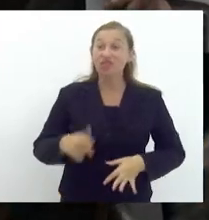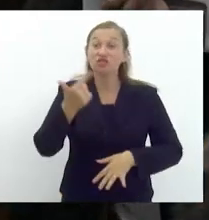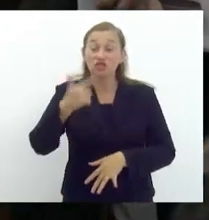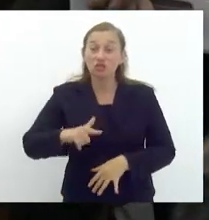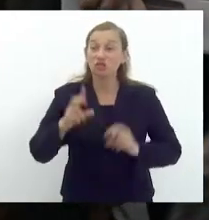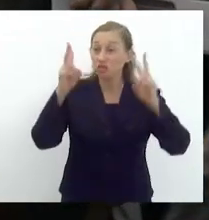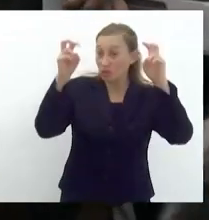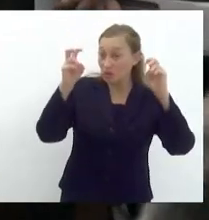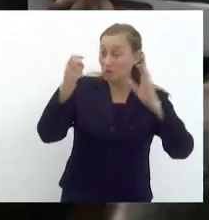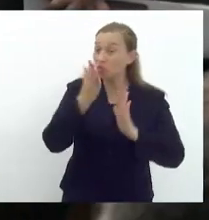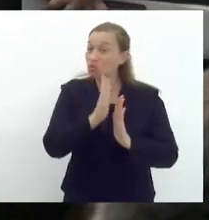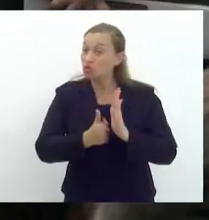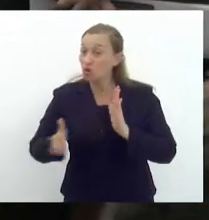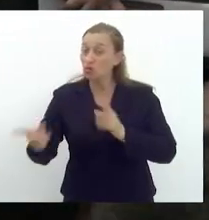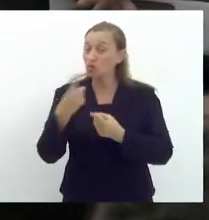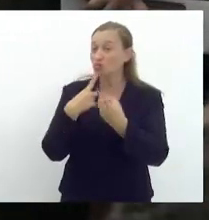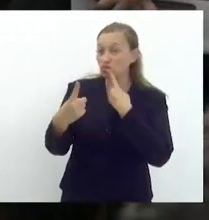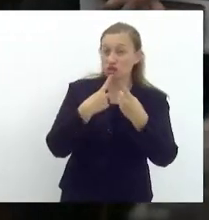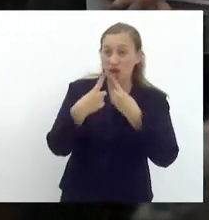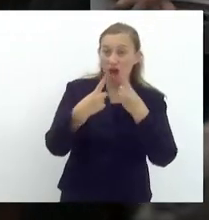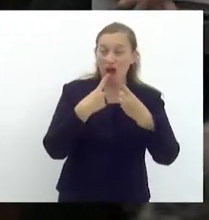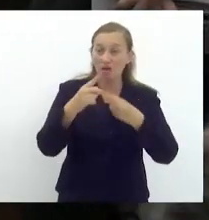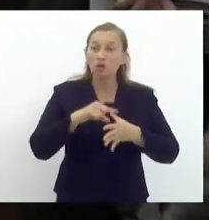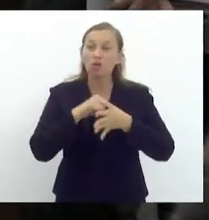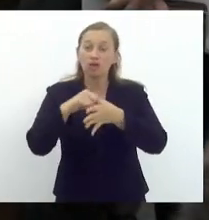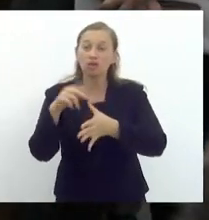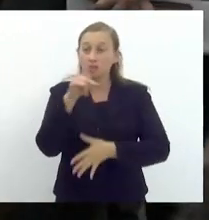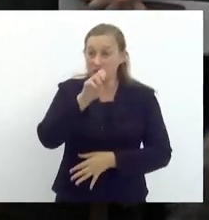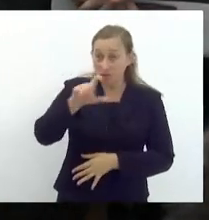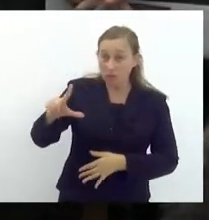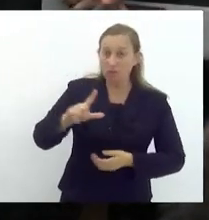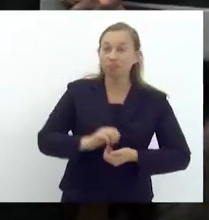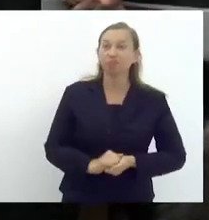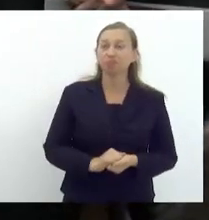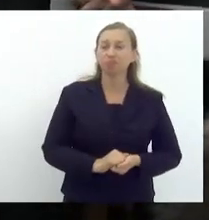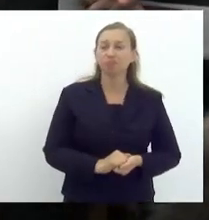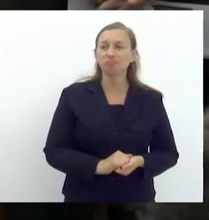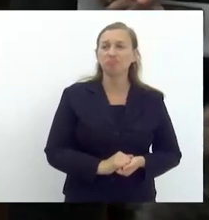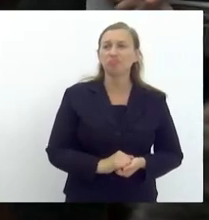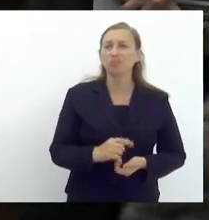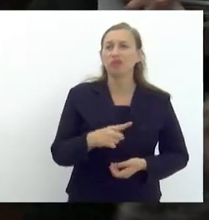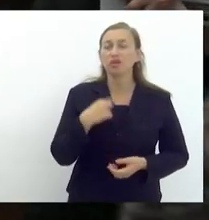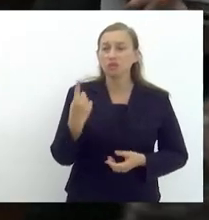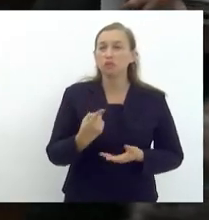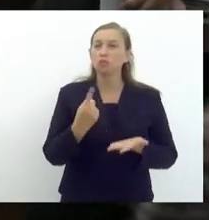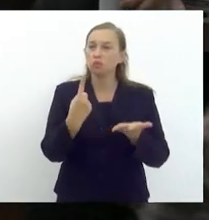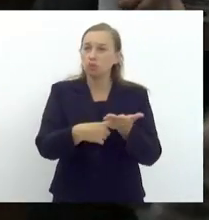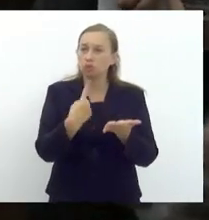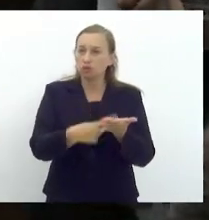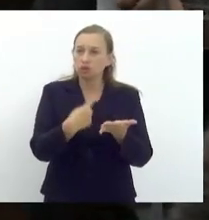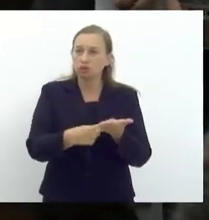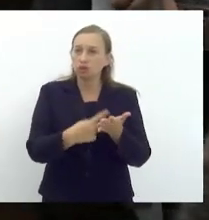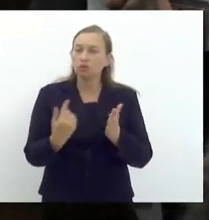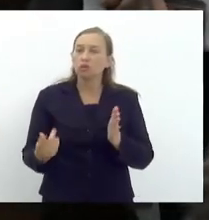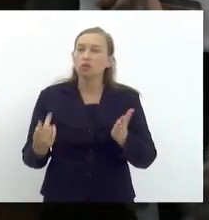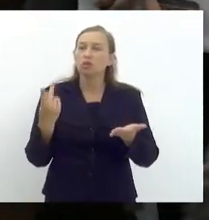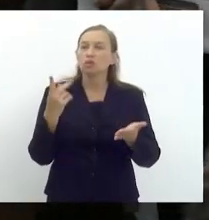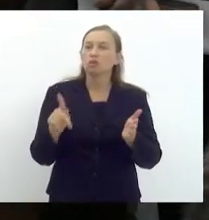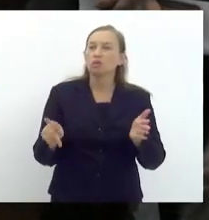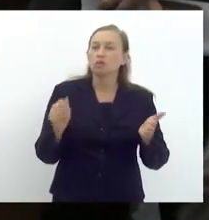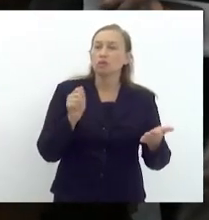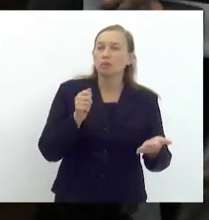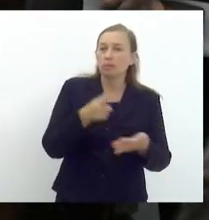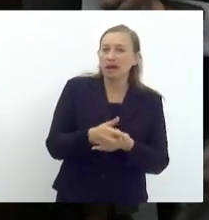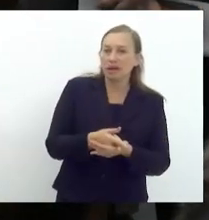uma questão de ordem é no diálogo com o líder do pessoal a gente tratou de efetuar o pagamento das